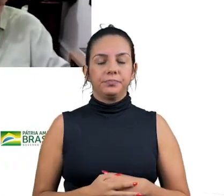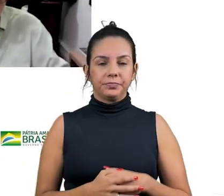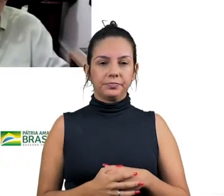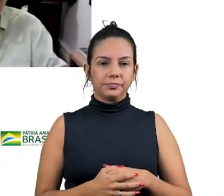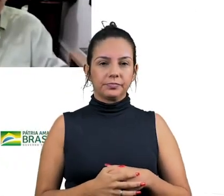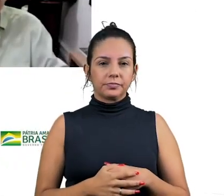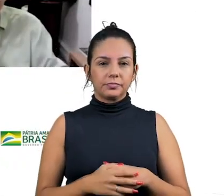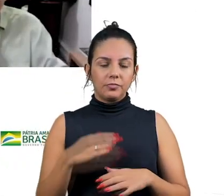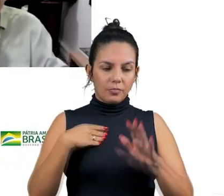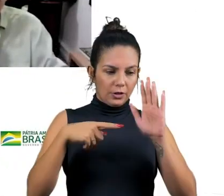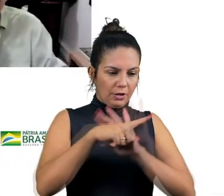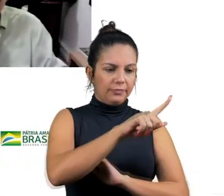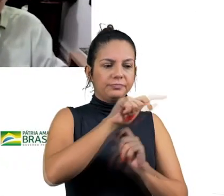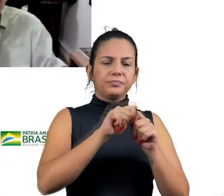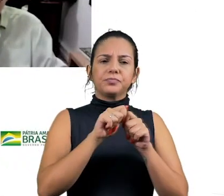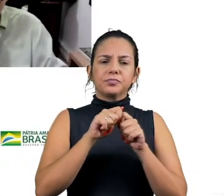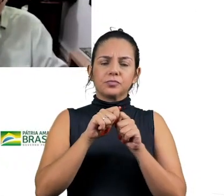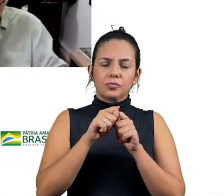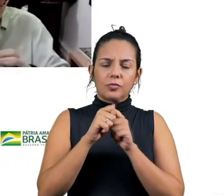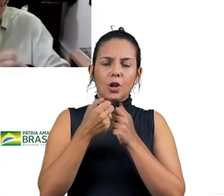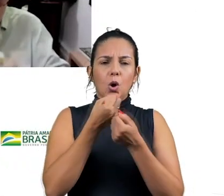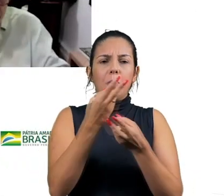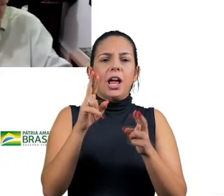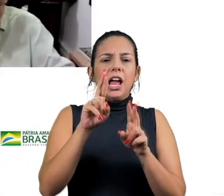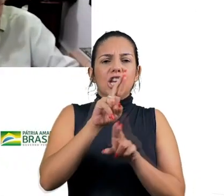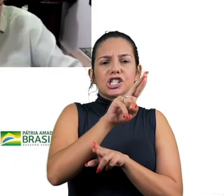né? Você faria alguma diferença